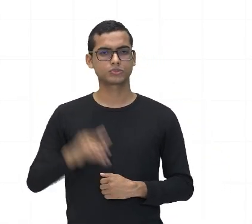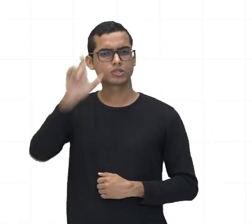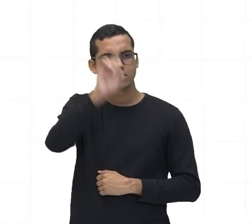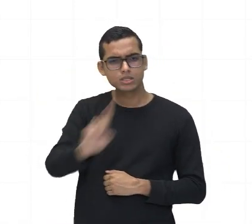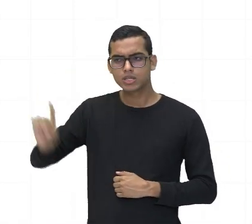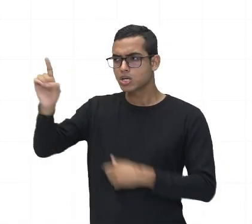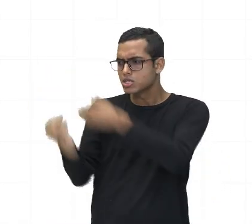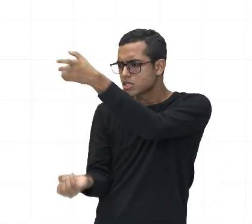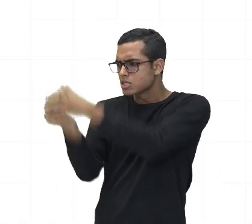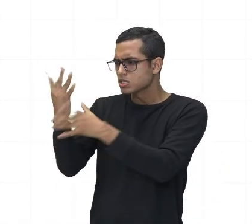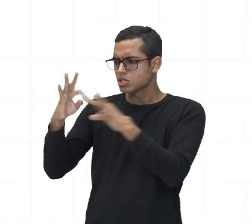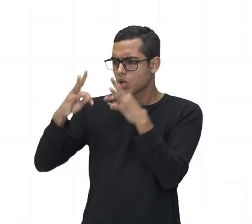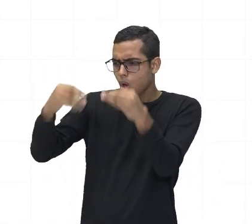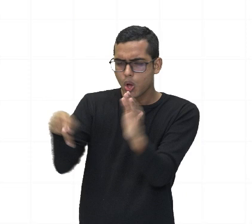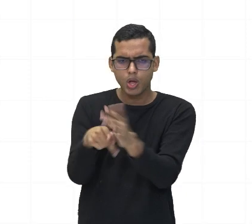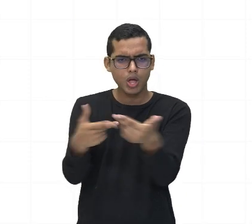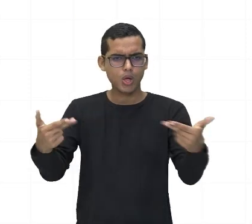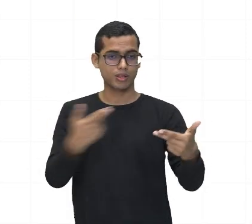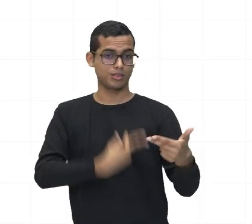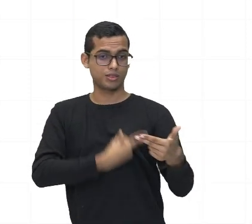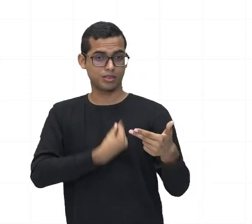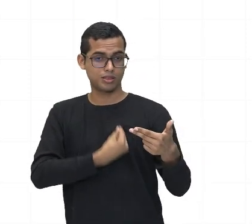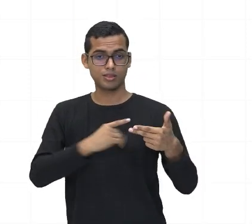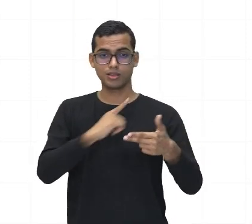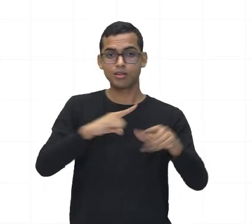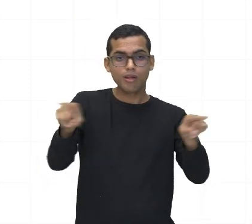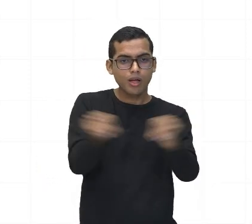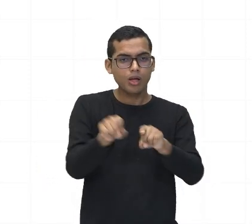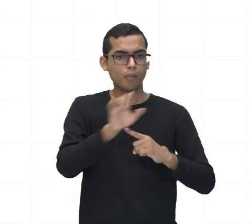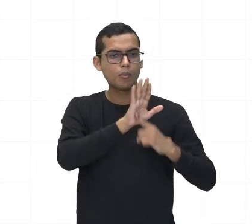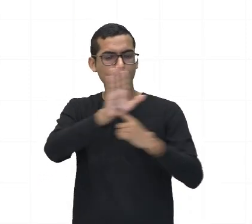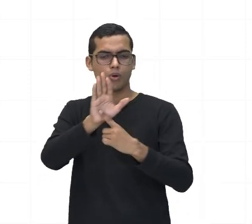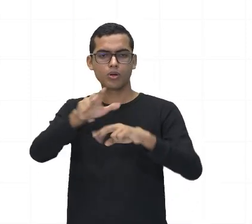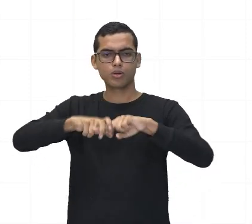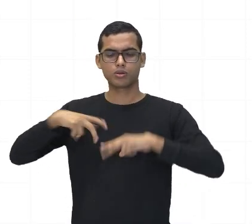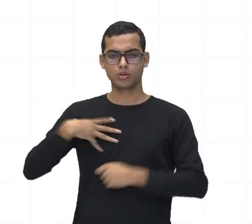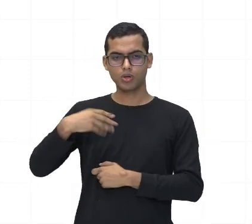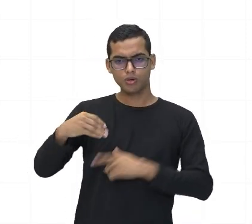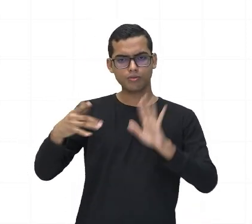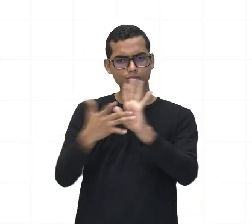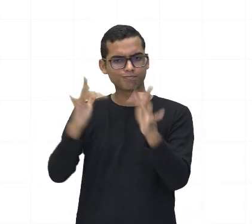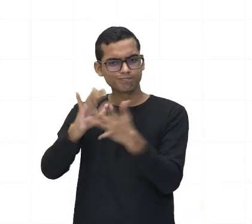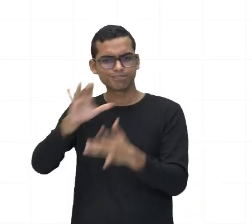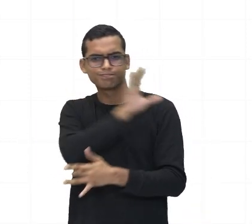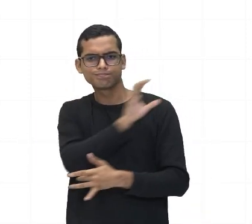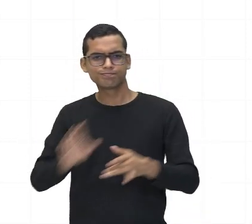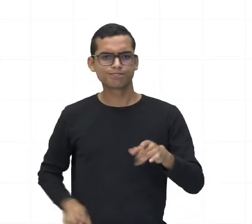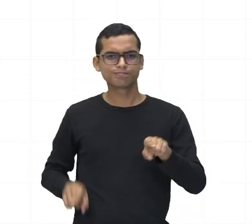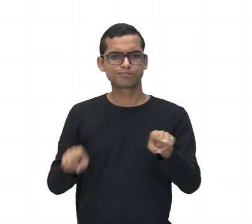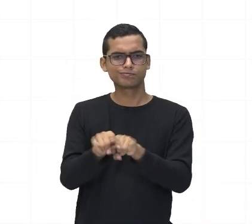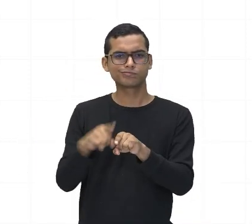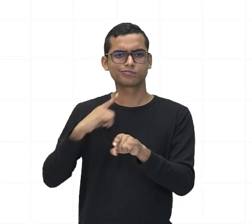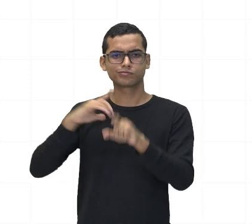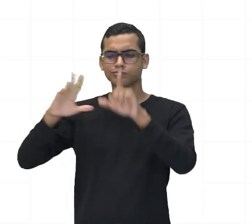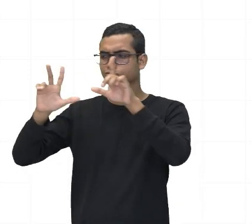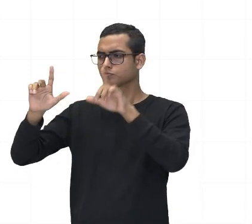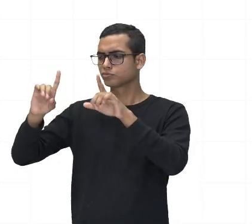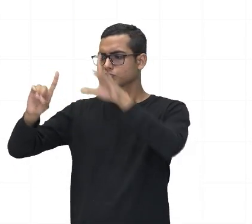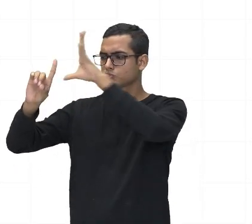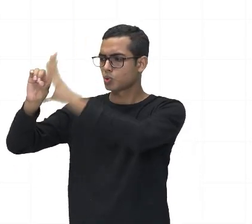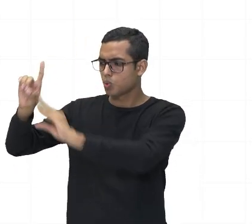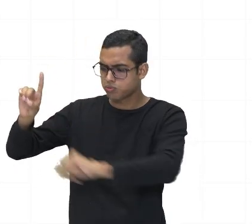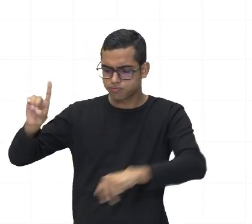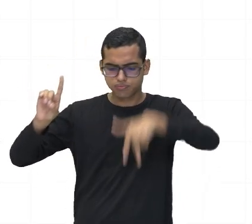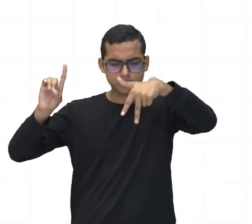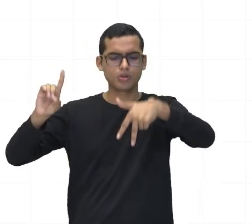sendo o criador de toda a vida, se manifesta através do seu Filho Jesus Cristo, que é a personificação do bem. Seguir